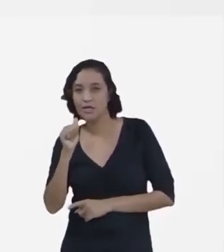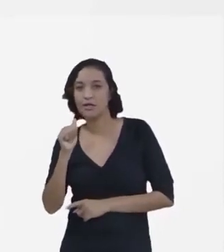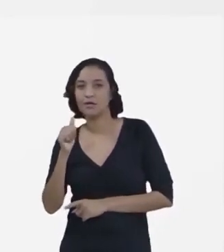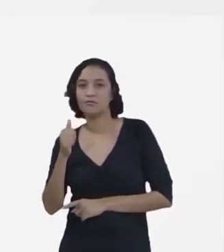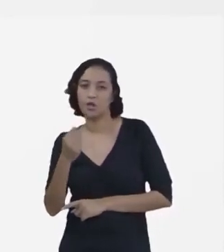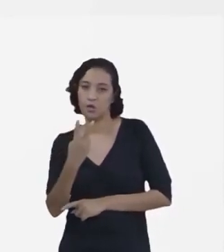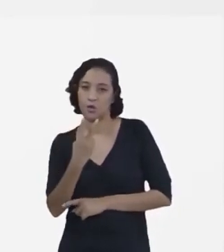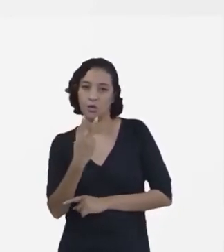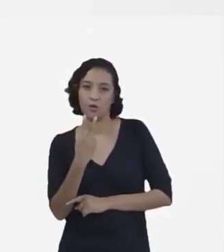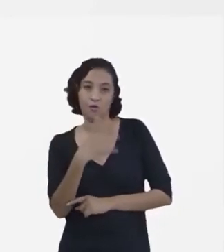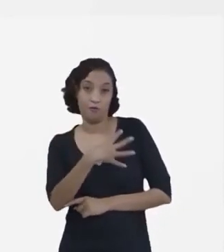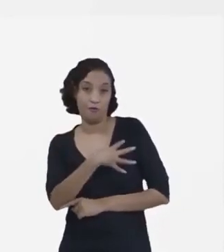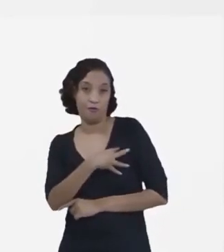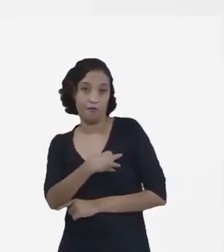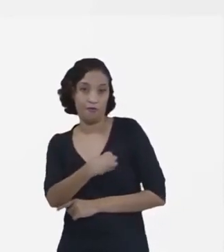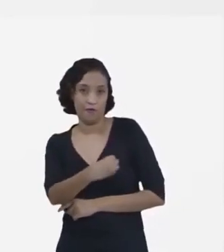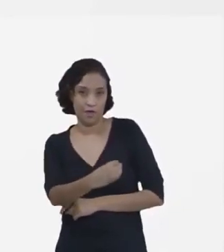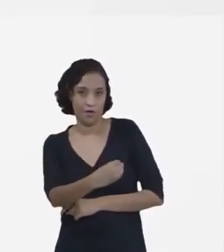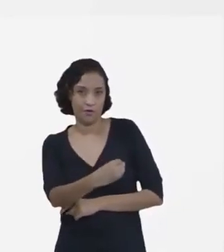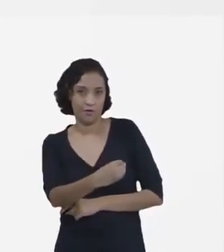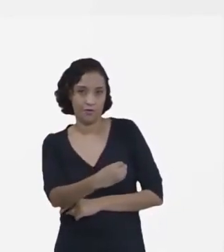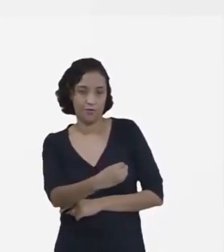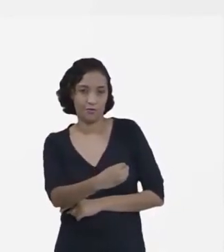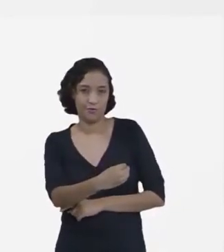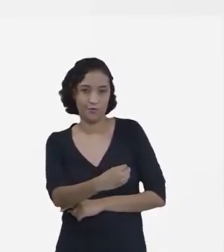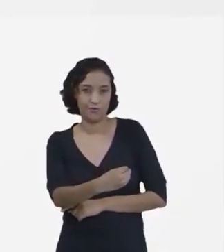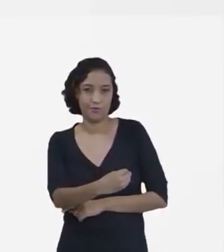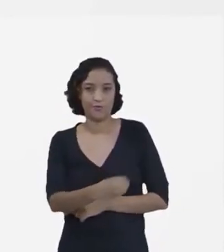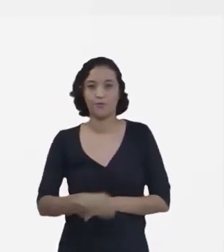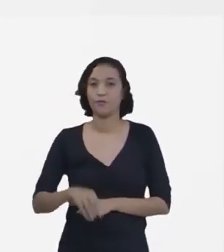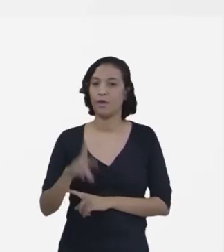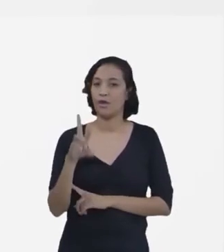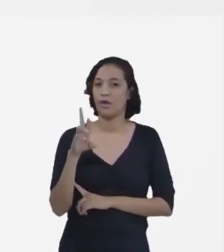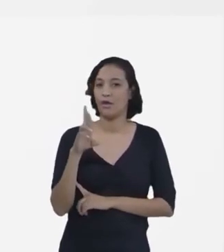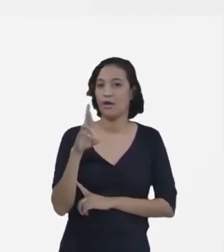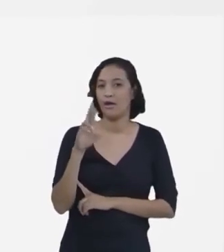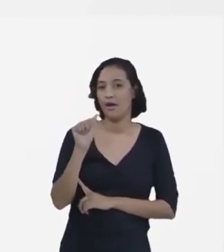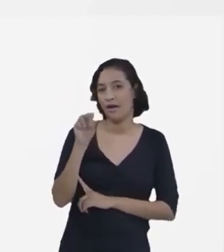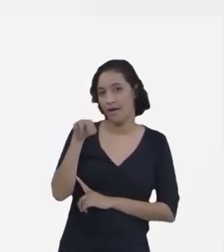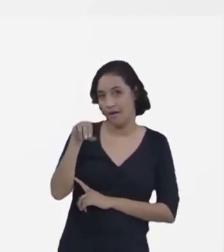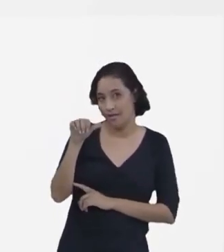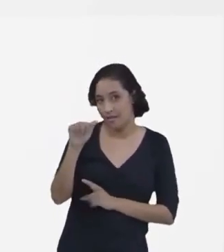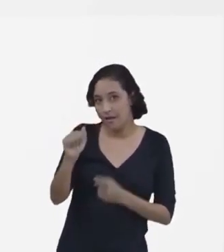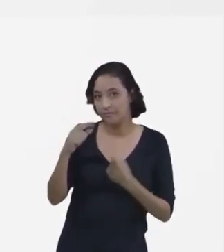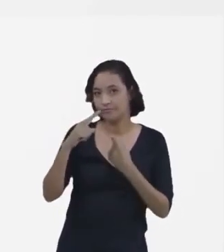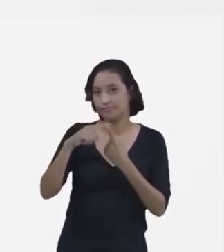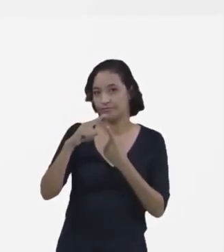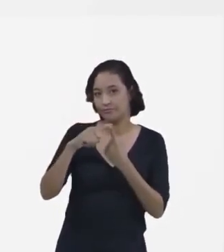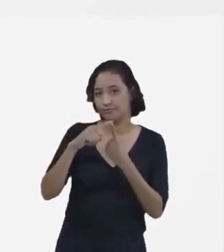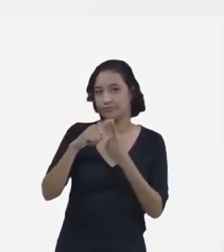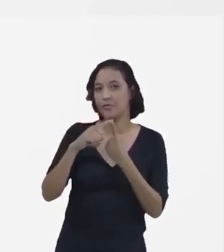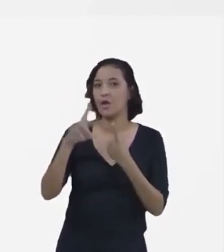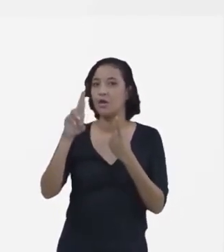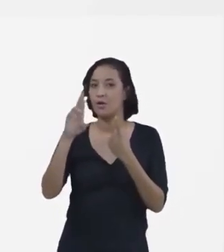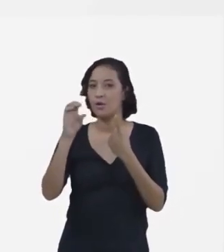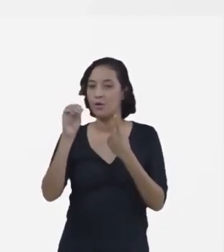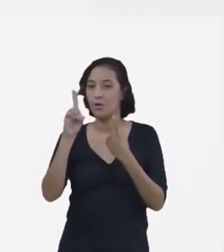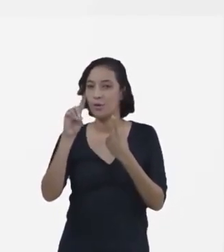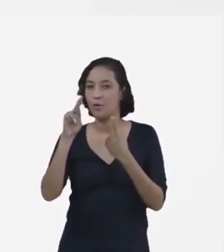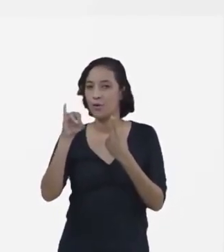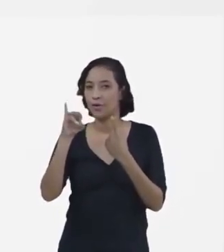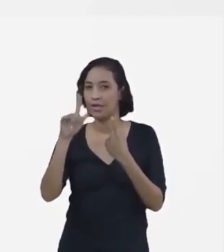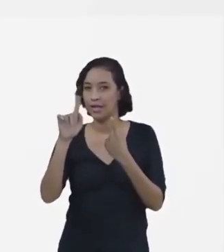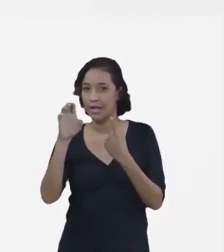Clara, 8 anos, Rodrigo, 11 anos, Mariana, 2 anos e